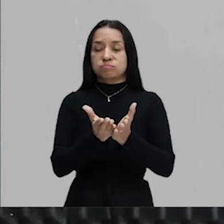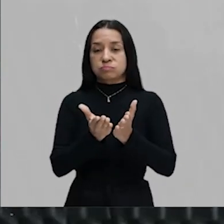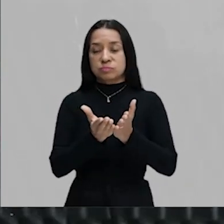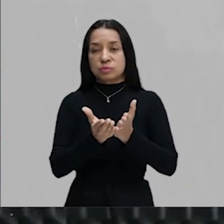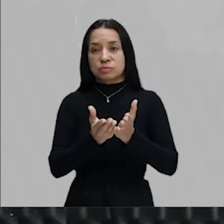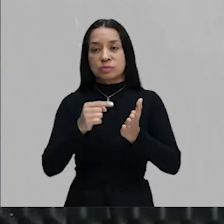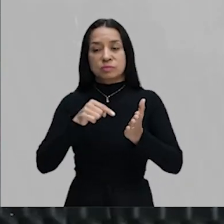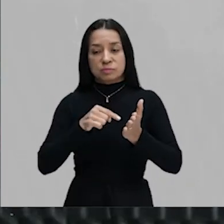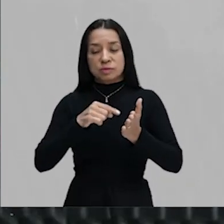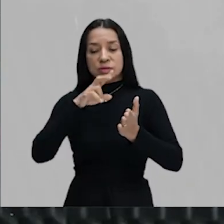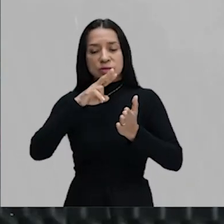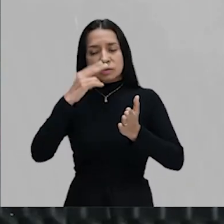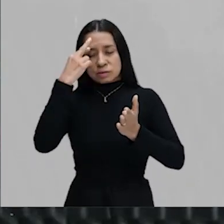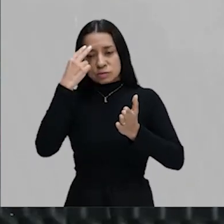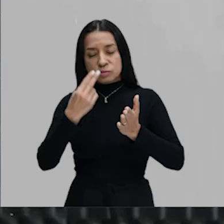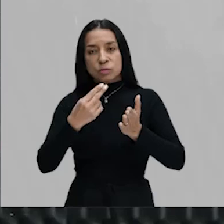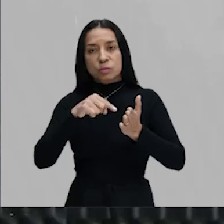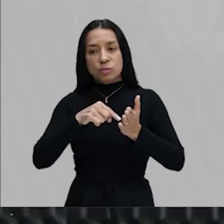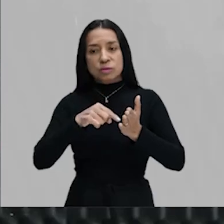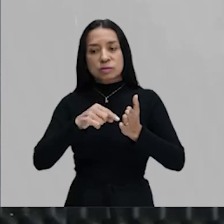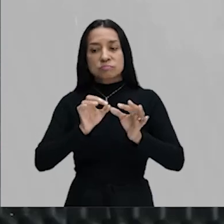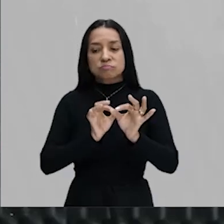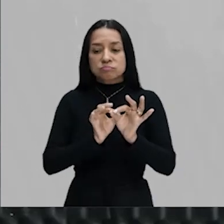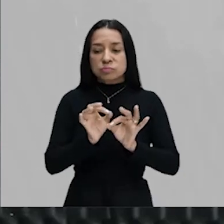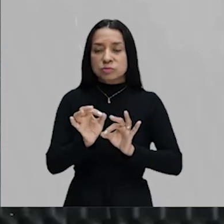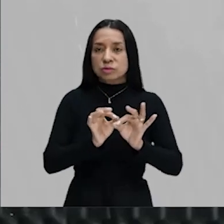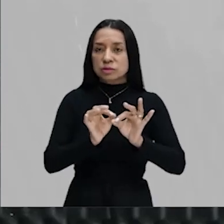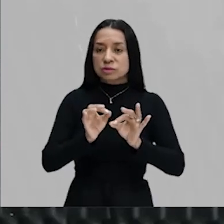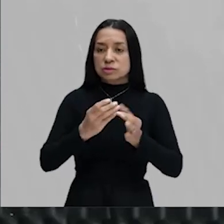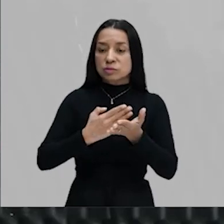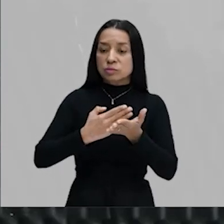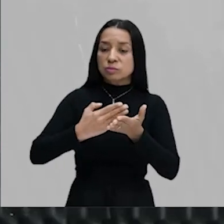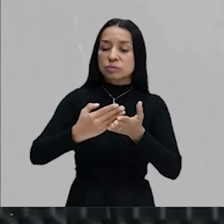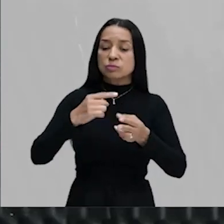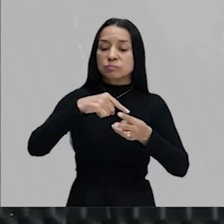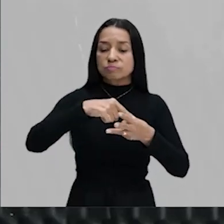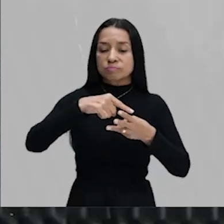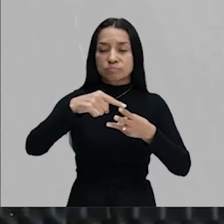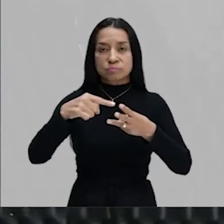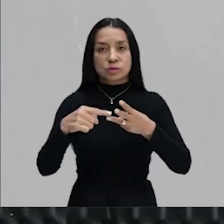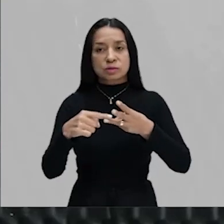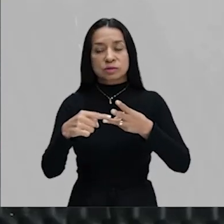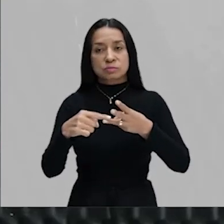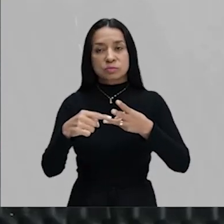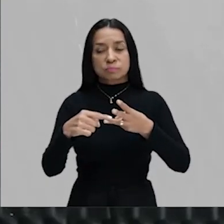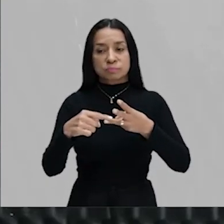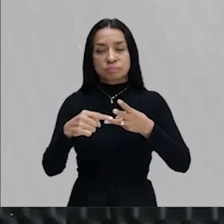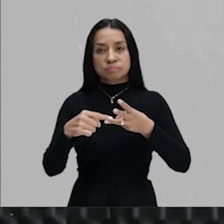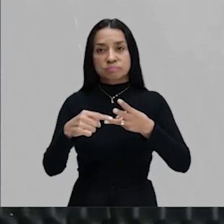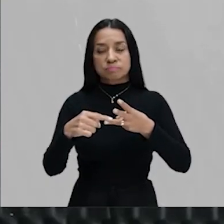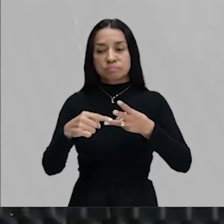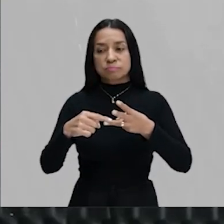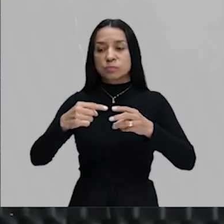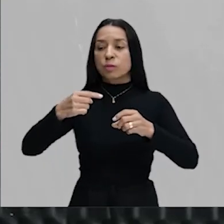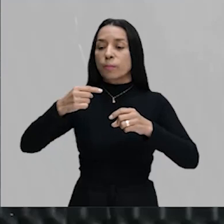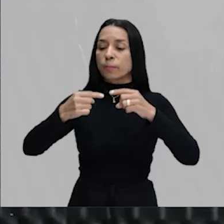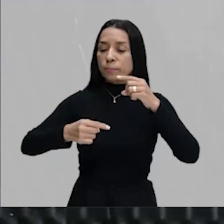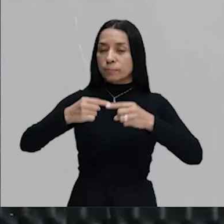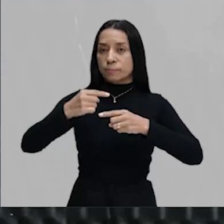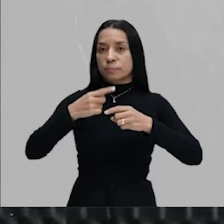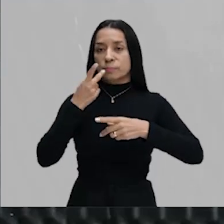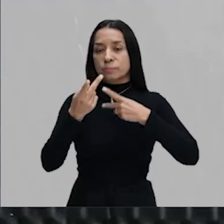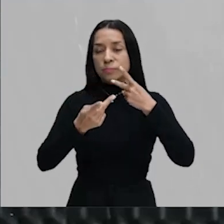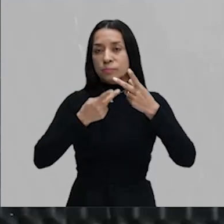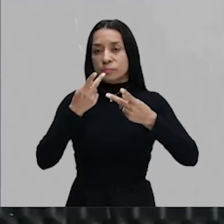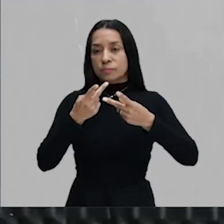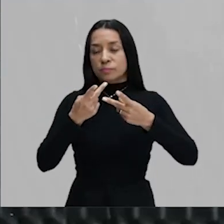se organizar a partir de 3 modelos, politicamente falando. Ou seja, eles têm